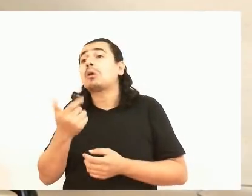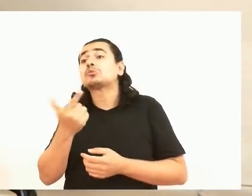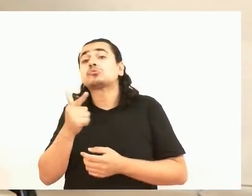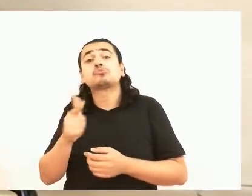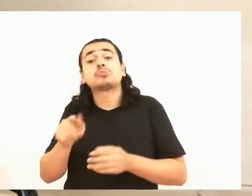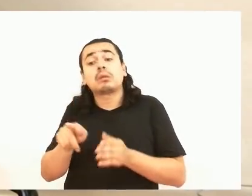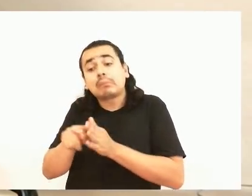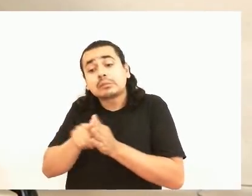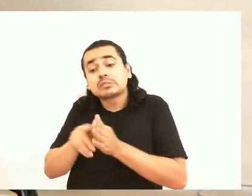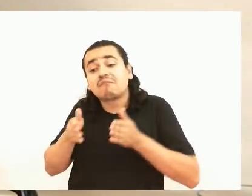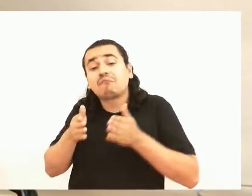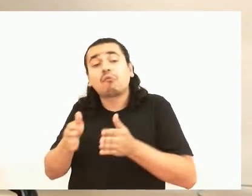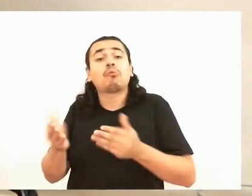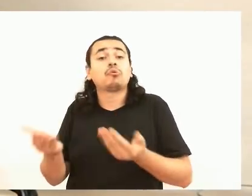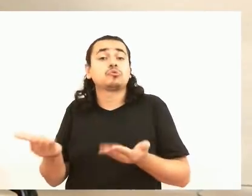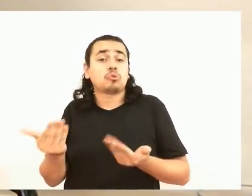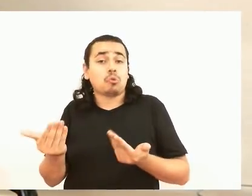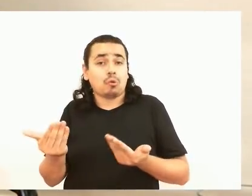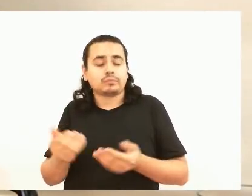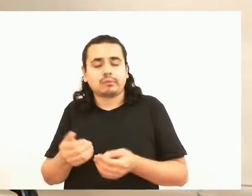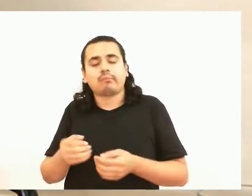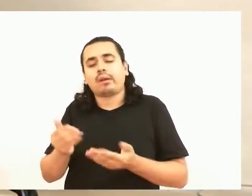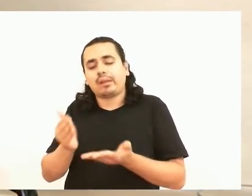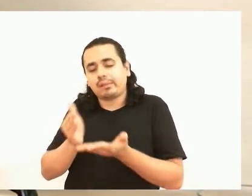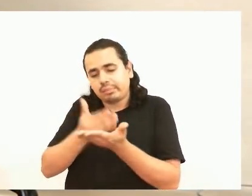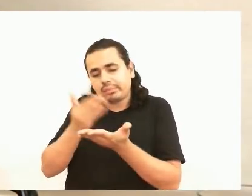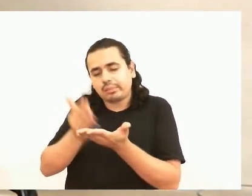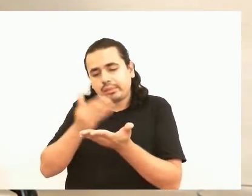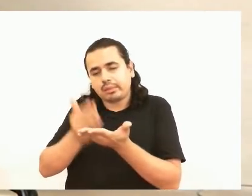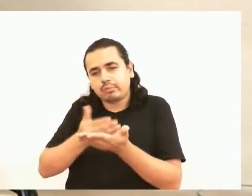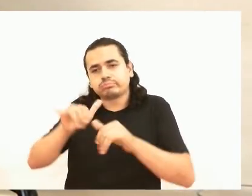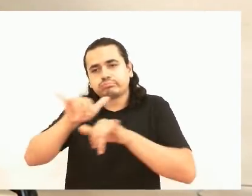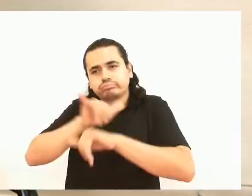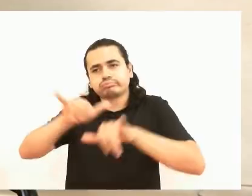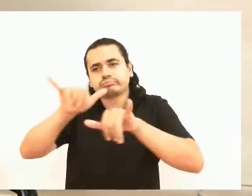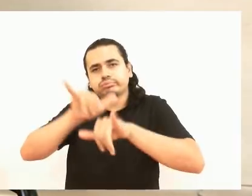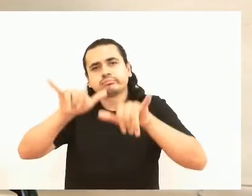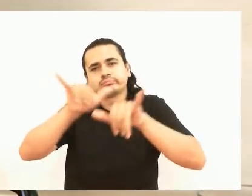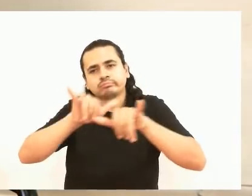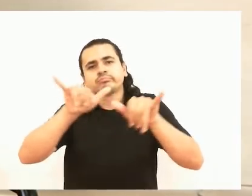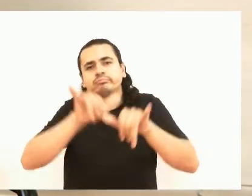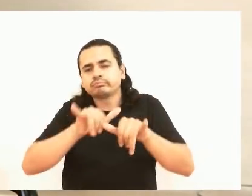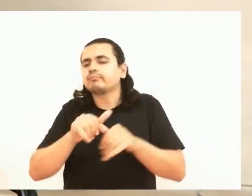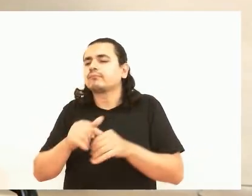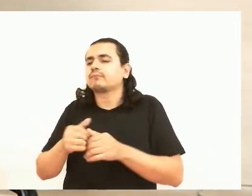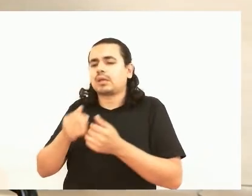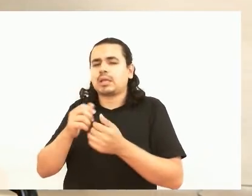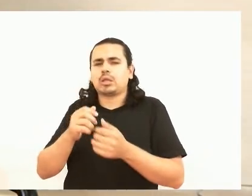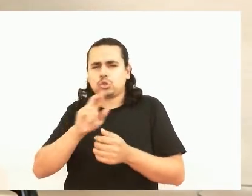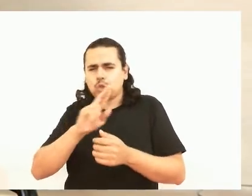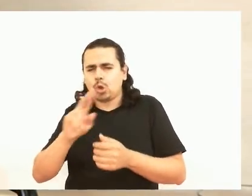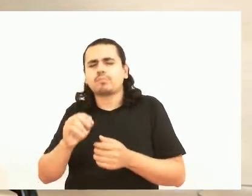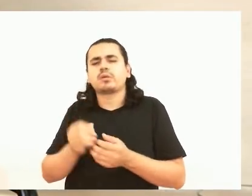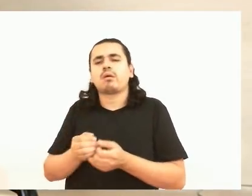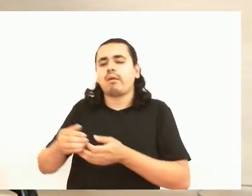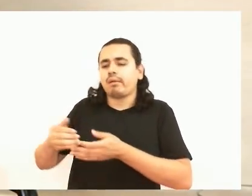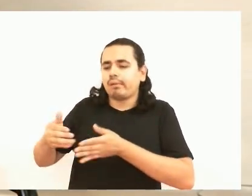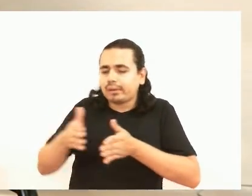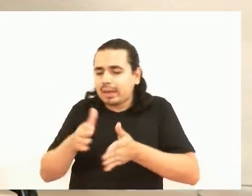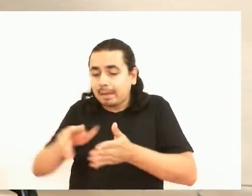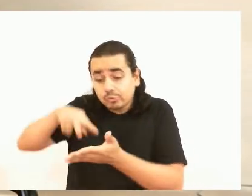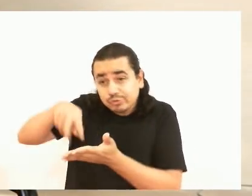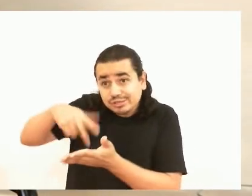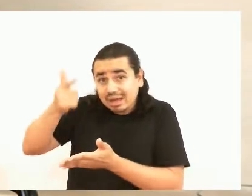adolescentes então ela lançou um livro mês retrasado que chama outros caminhos de dança é